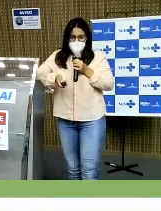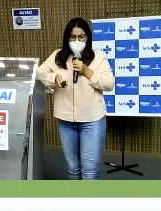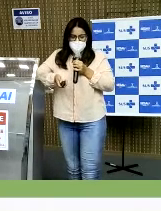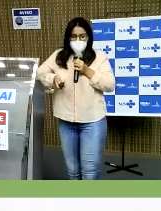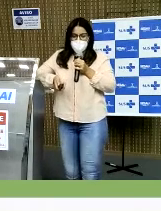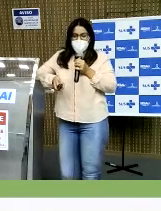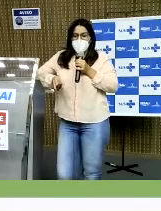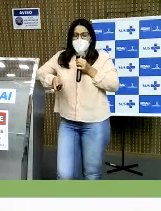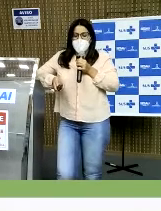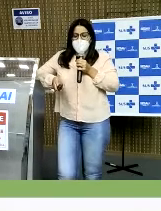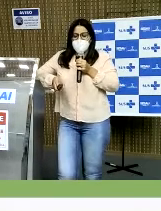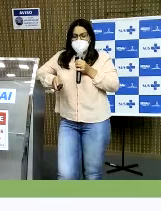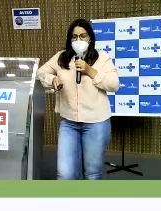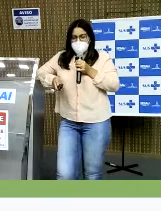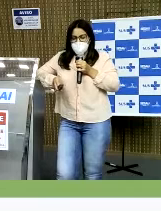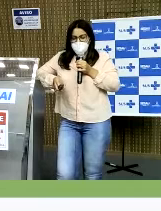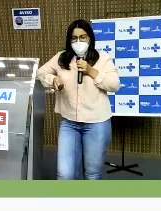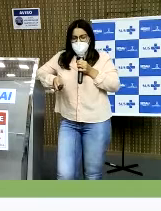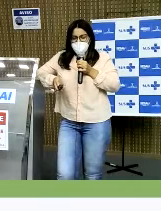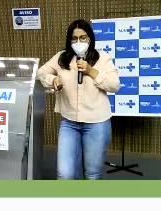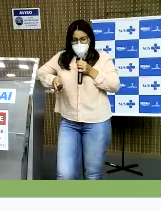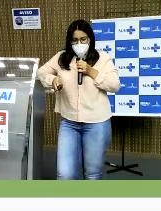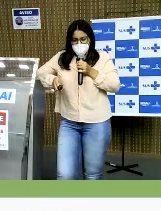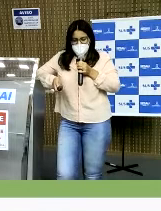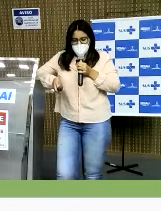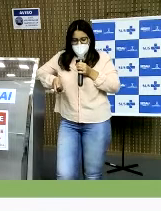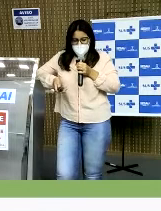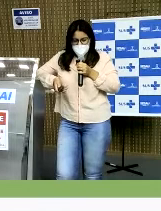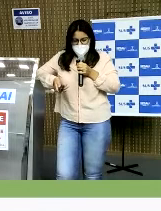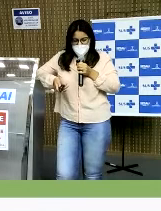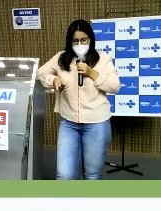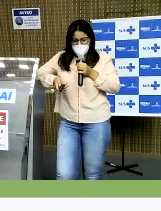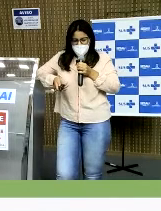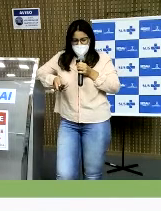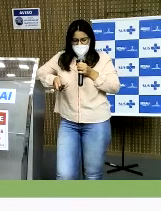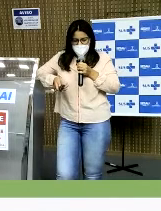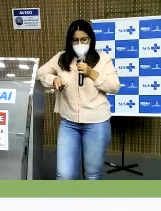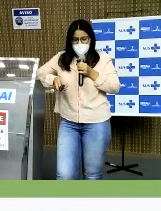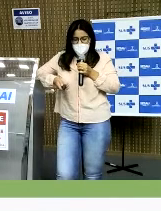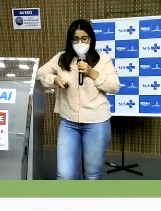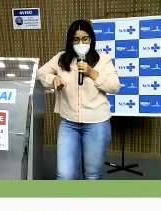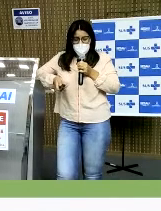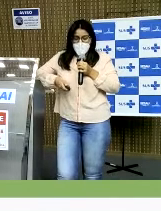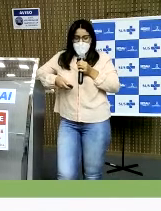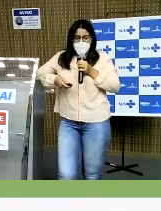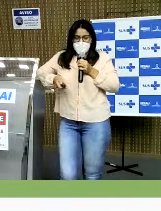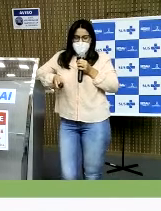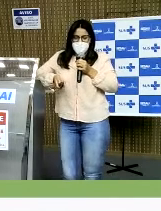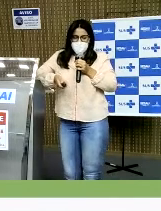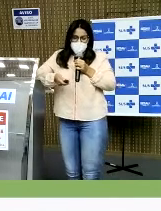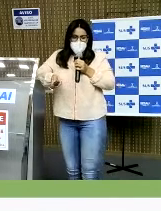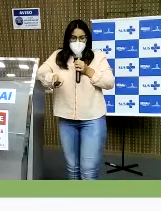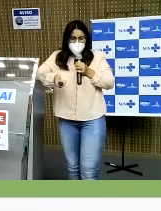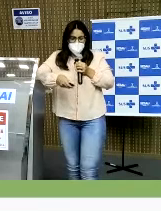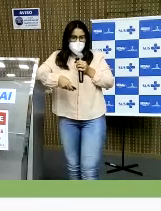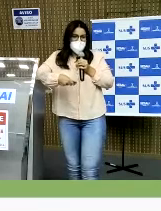2020, 137. E primeiro semestre de 2021, 82. Programação, preenchimento do marcador de consumo alimentar